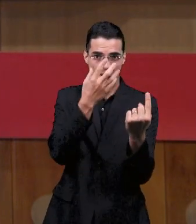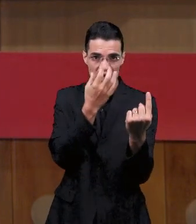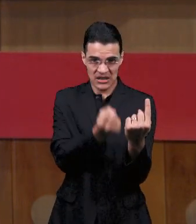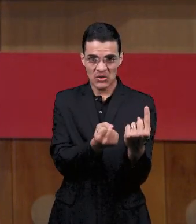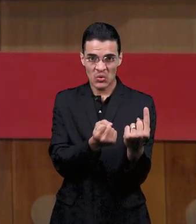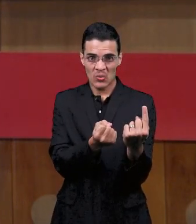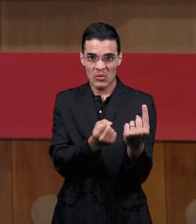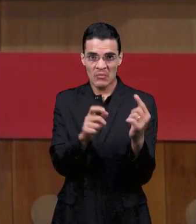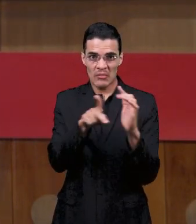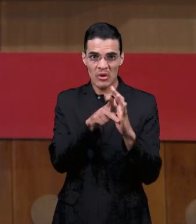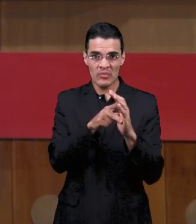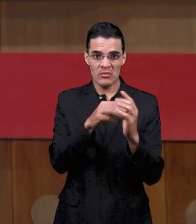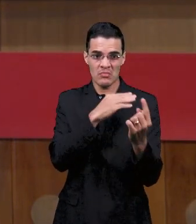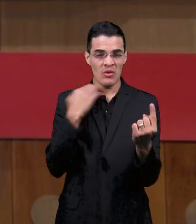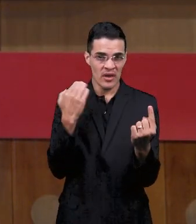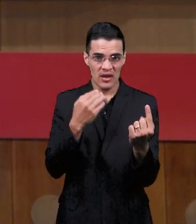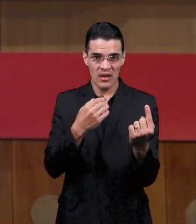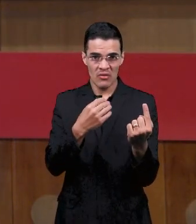Observe as irmãs.